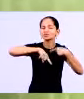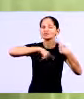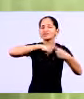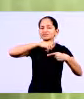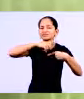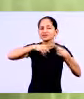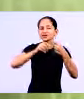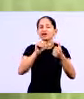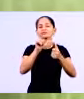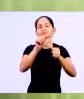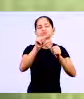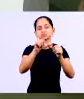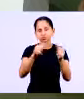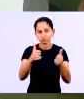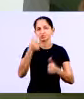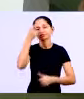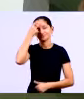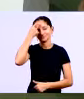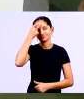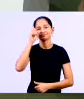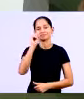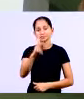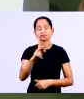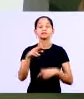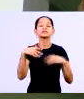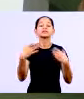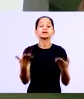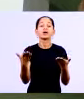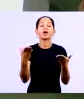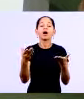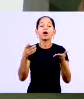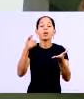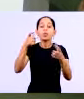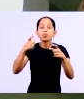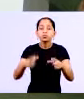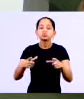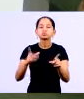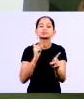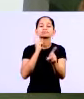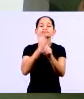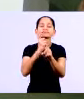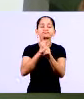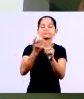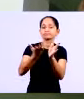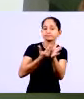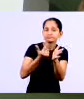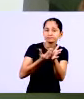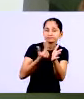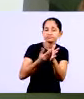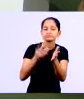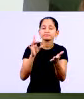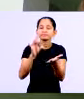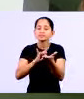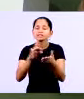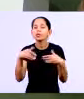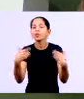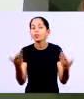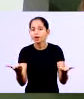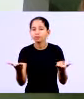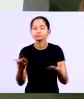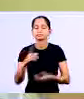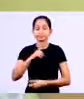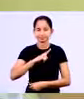se acostuma. Uhum. E em que material os alunos poderiam encontrar esse assunto que nós acabamos de comentar?